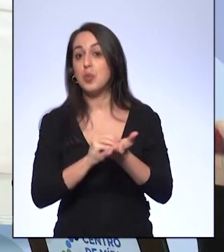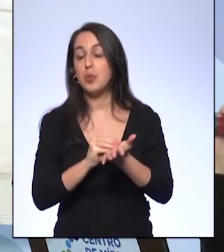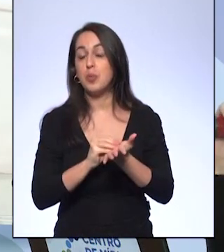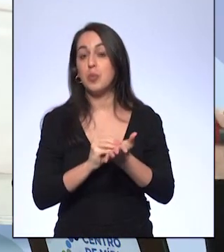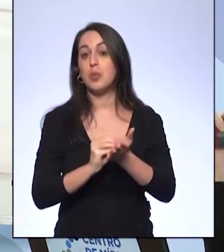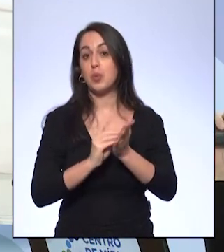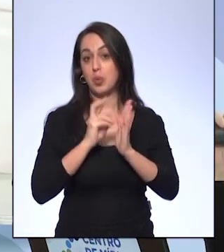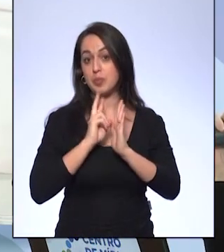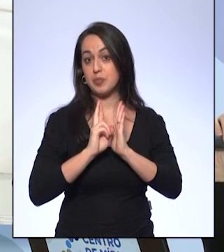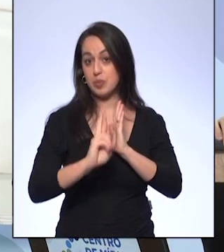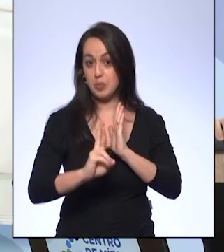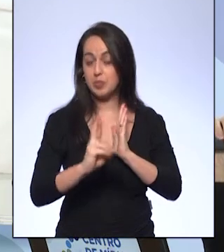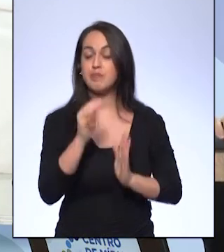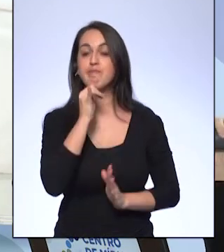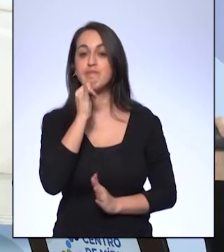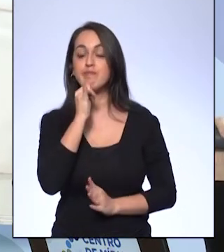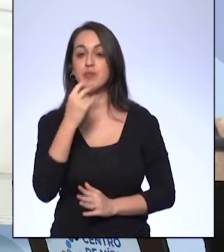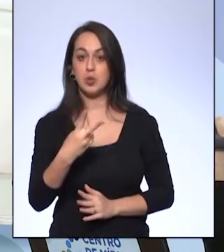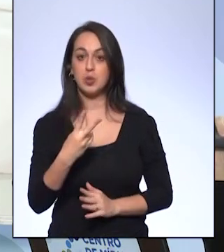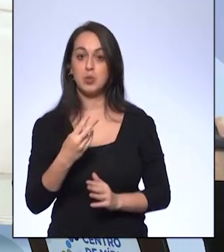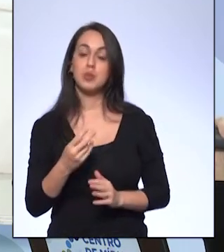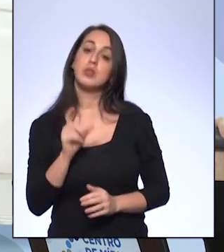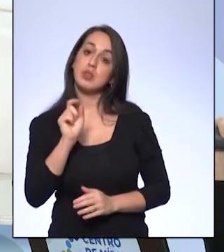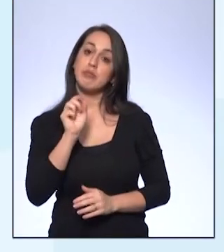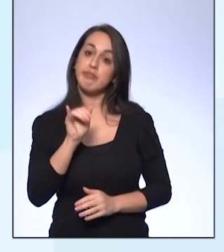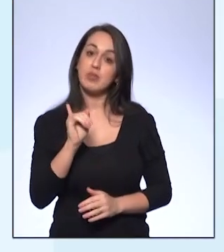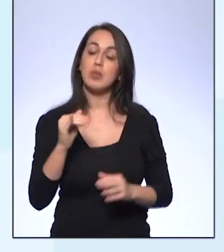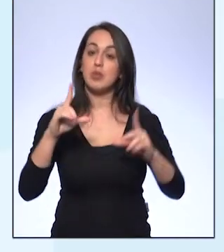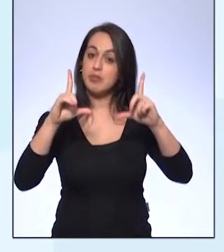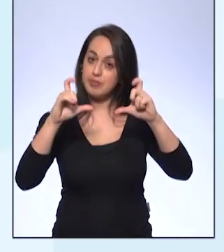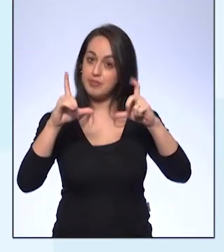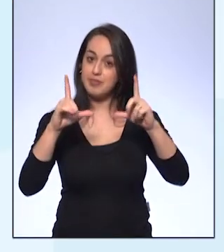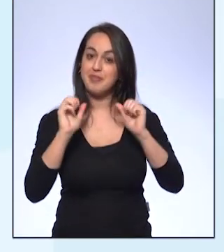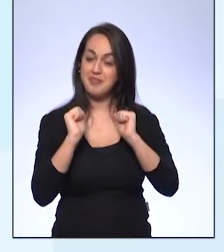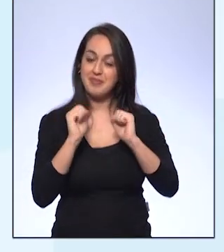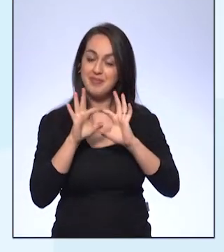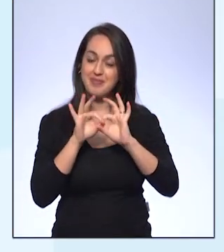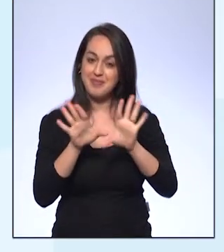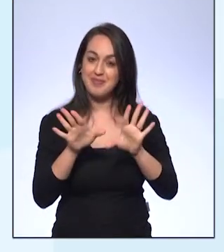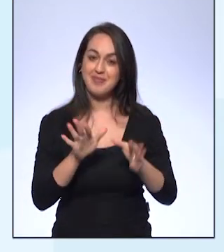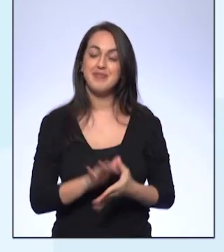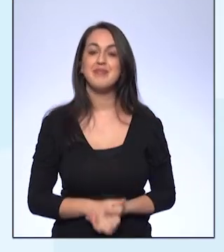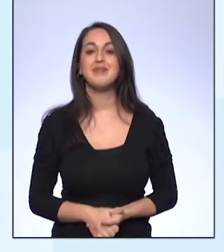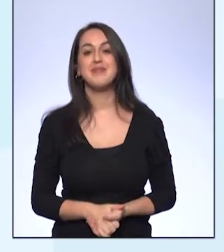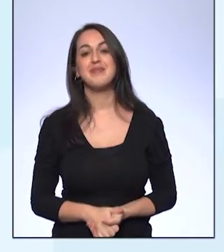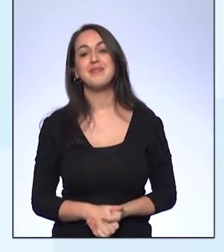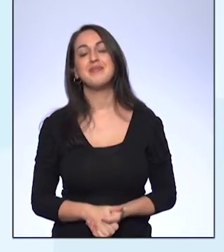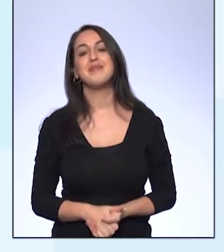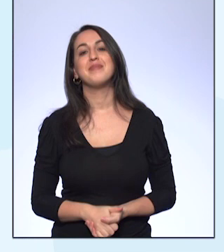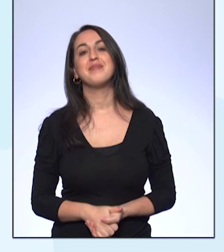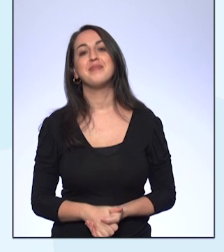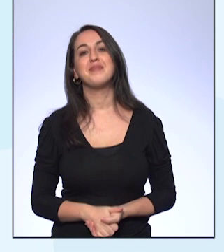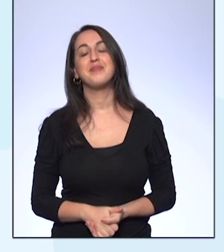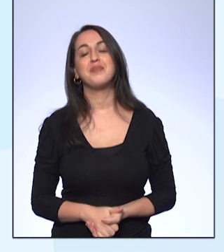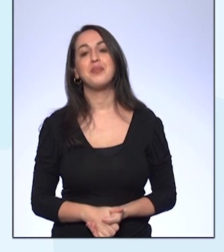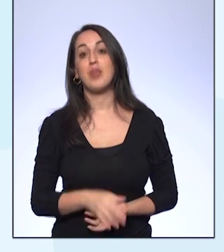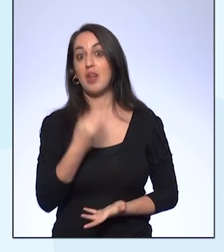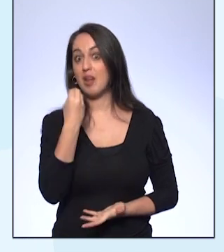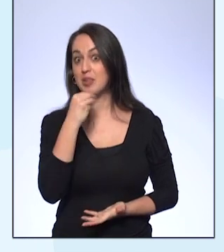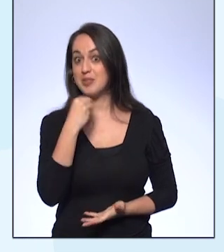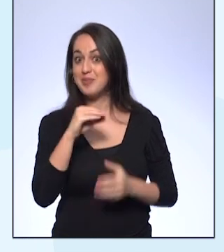resolução do exemplo 2 na tela para quem quiser tirar um print. Ok, aproveita para